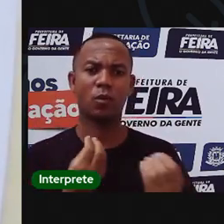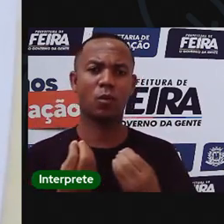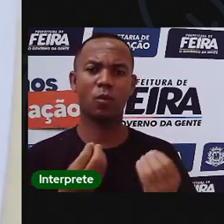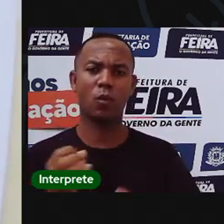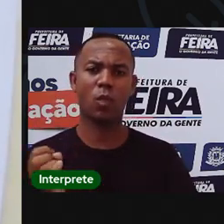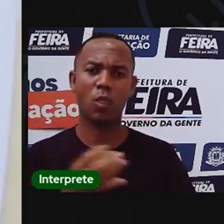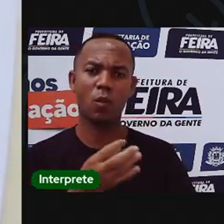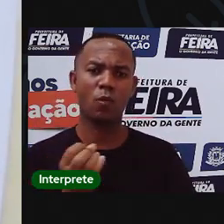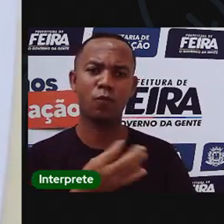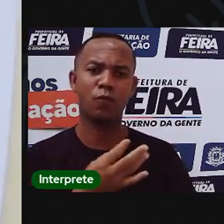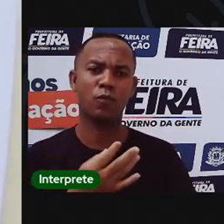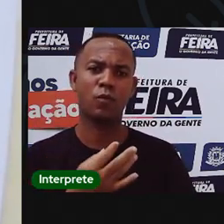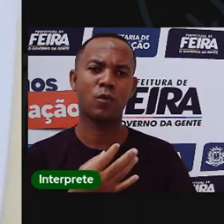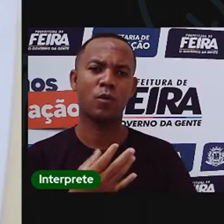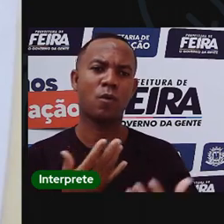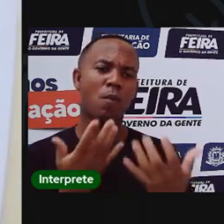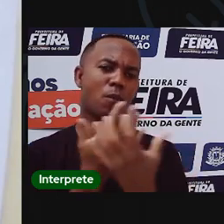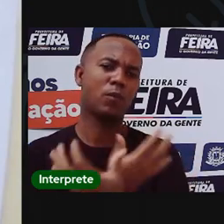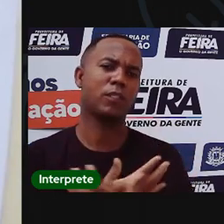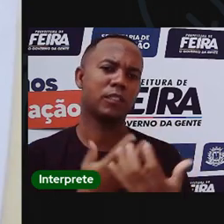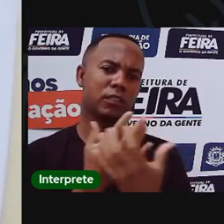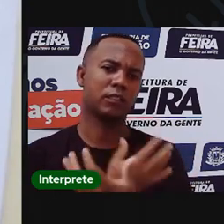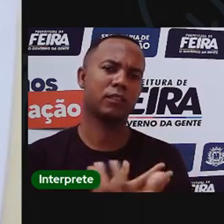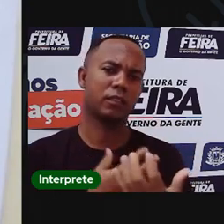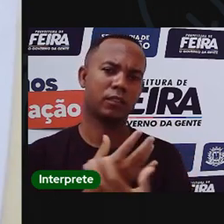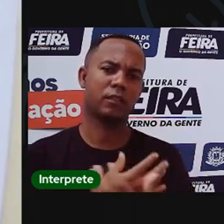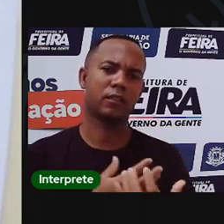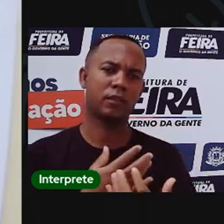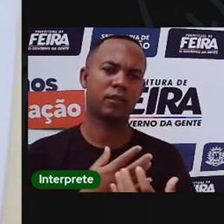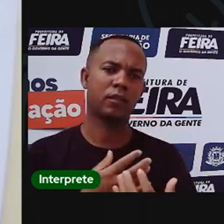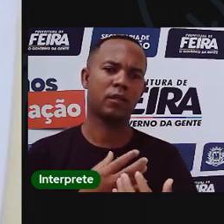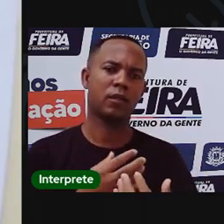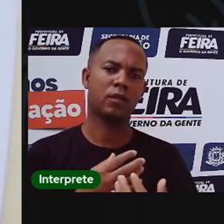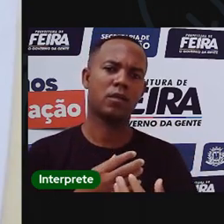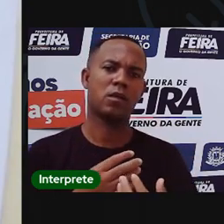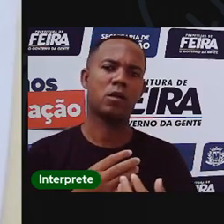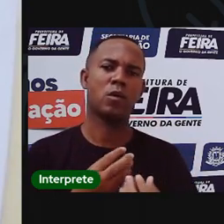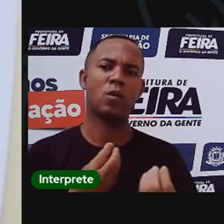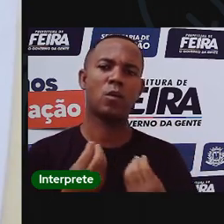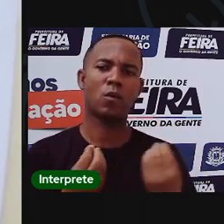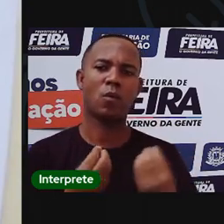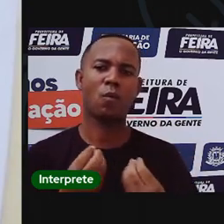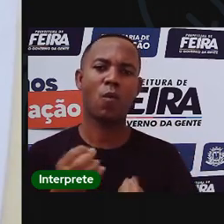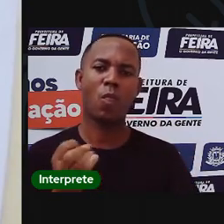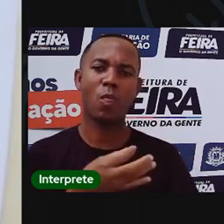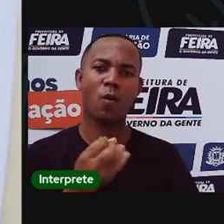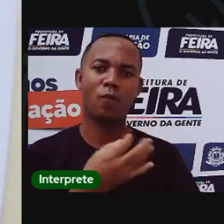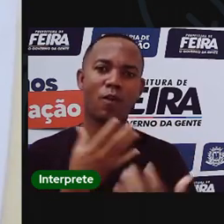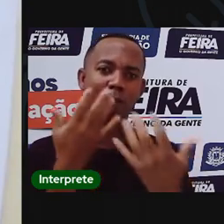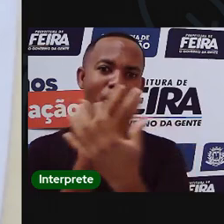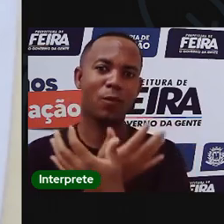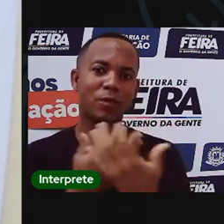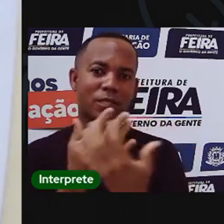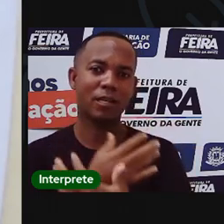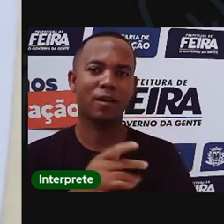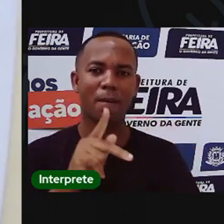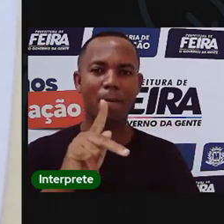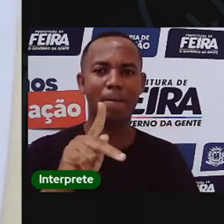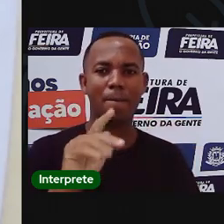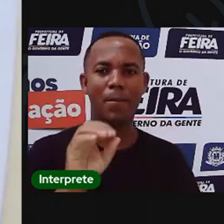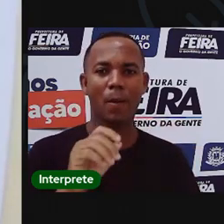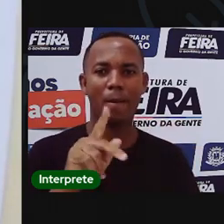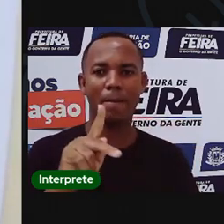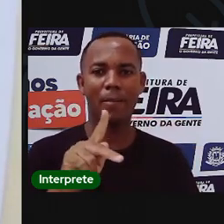novo ritmo musical chamado pop pandêmico. O que é isso, Pro? É um estilo musical, né? O